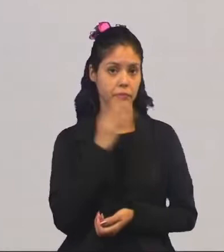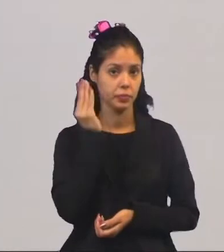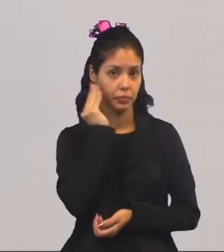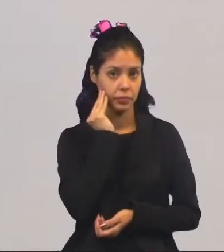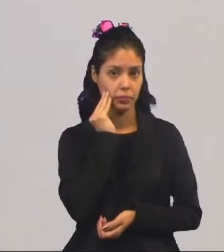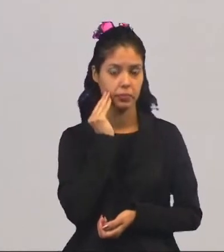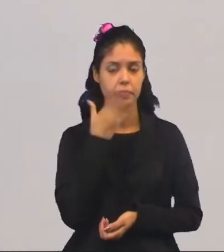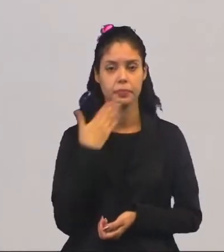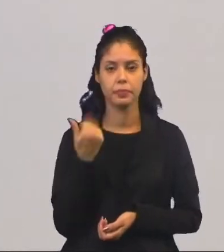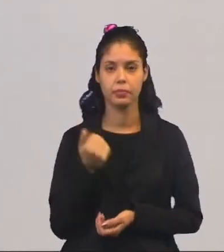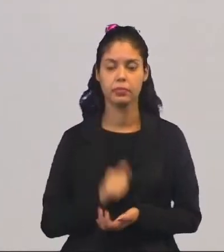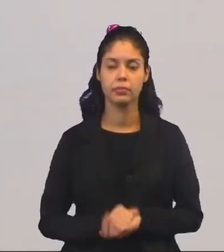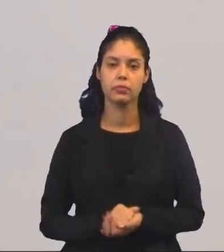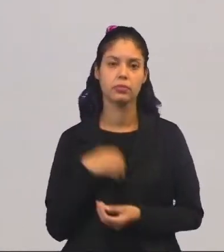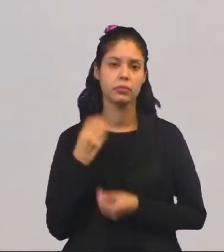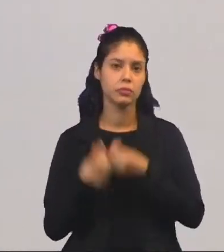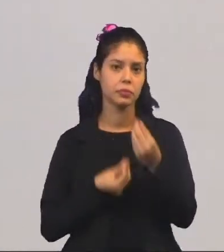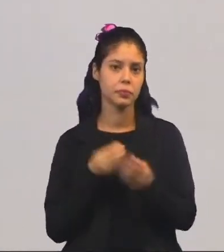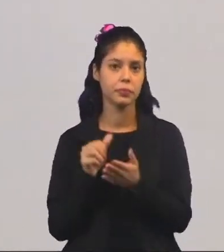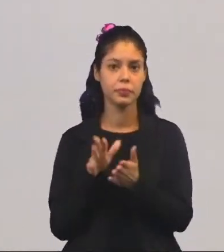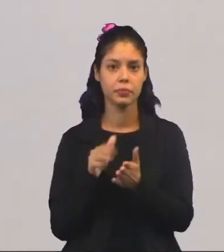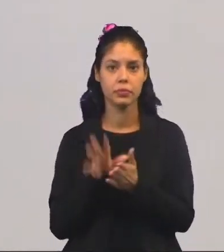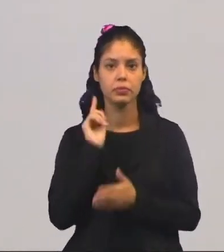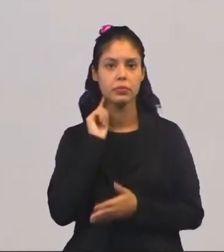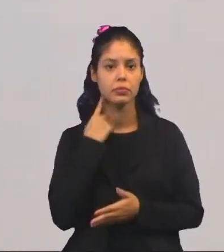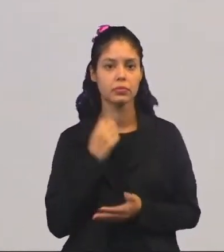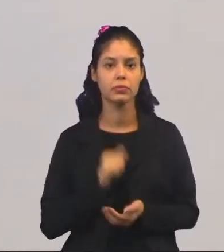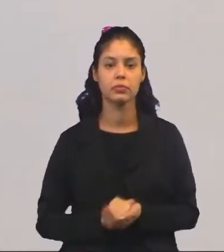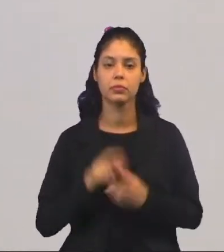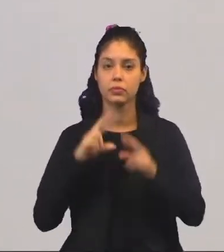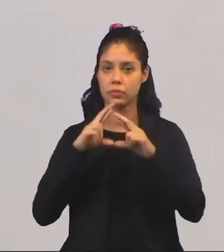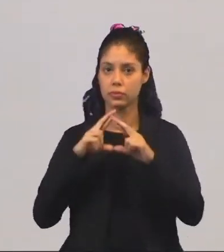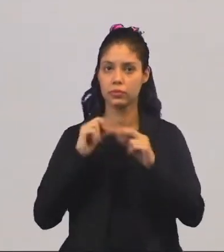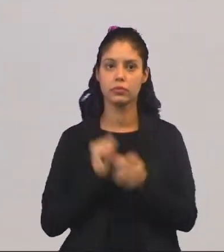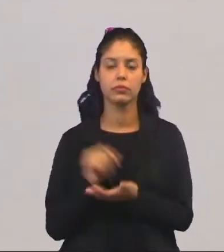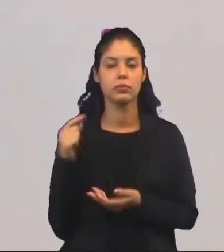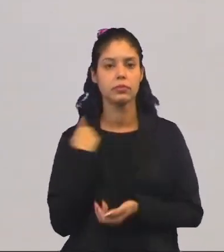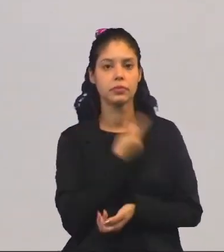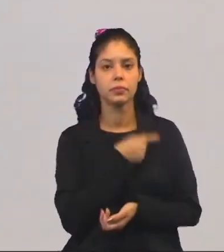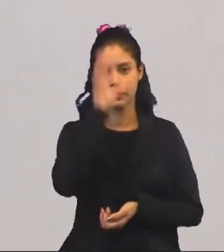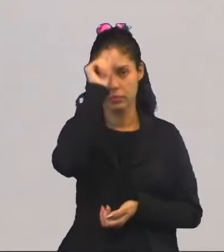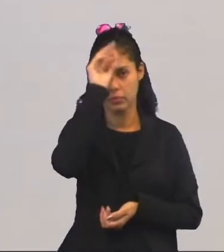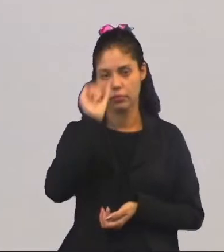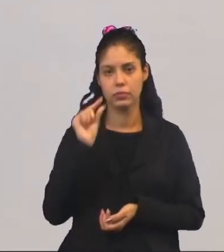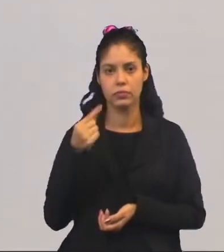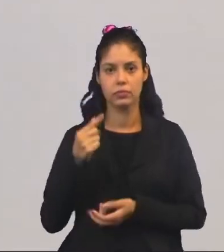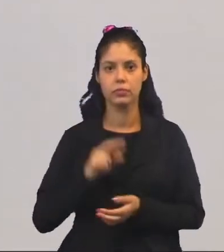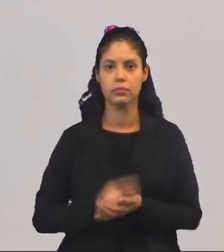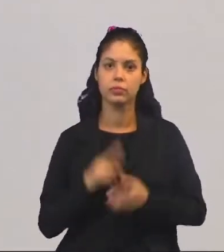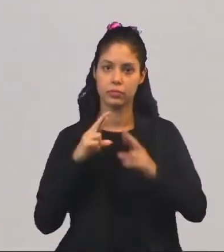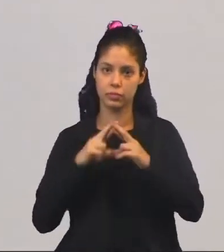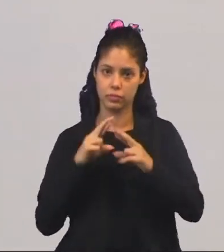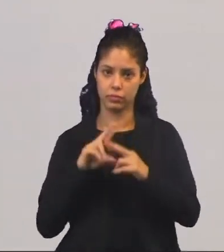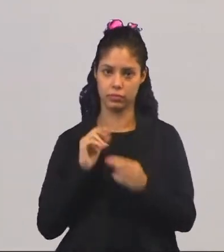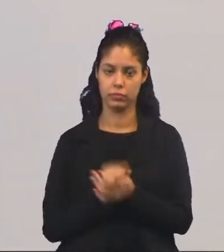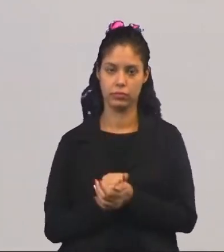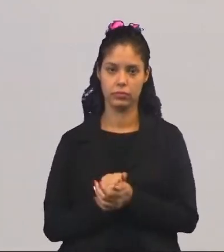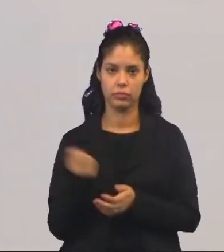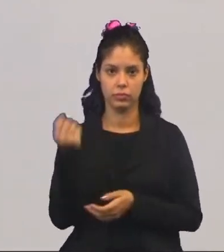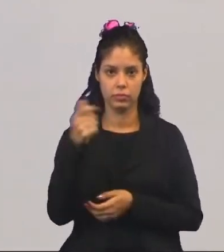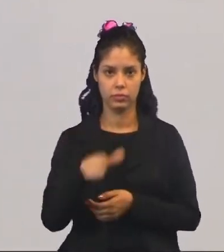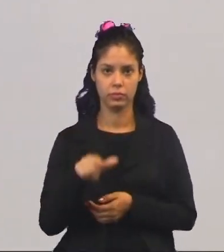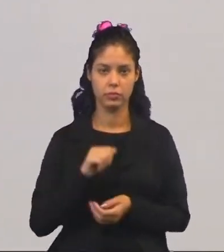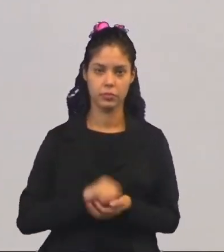pouco mais sobre isso, né, a maneira de descartar, a maneira de reciclar, nós vamos aprender um pouco sobre reciclagem e